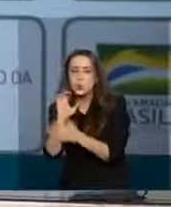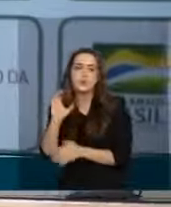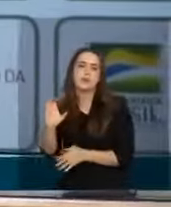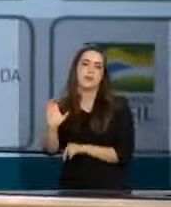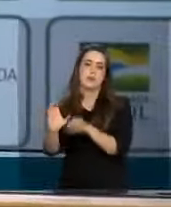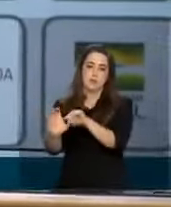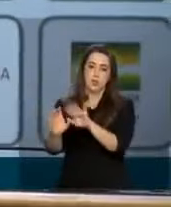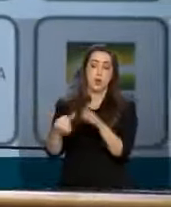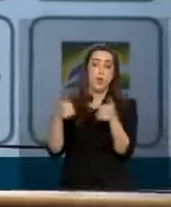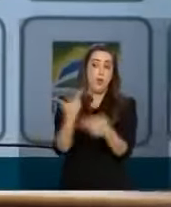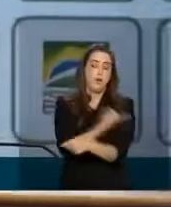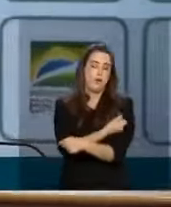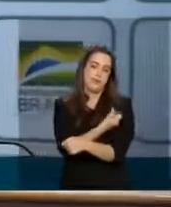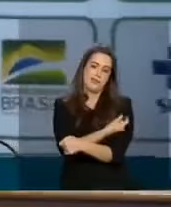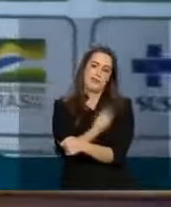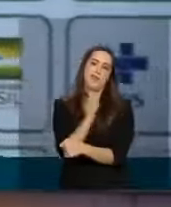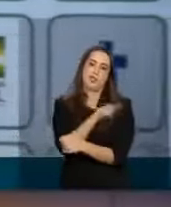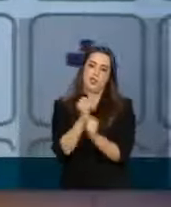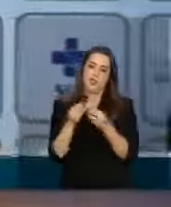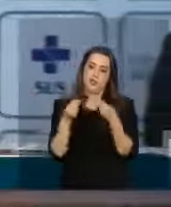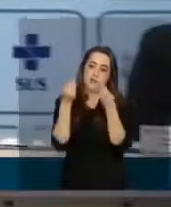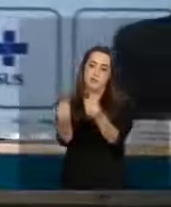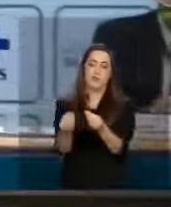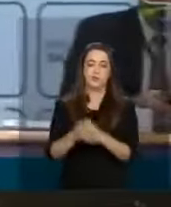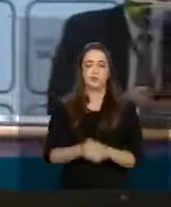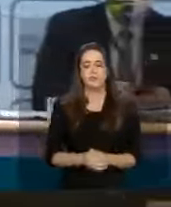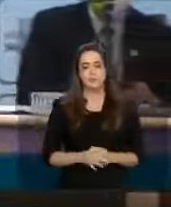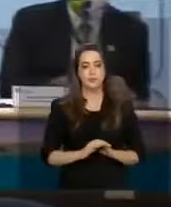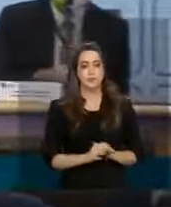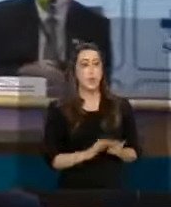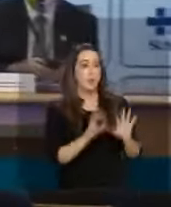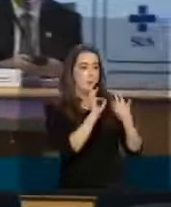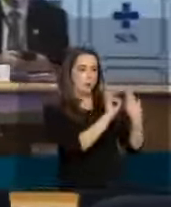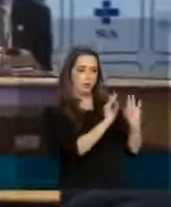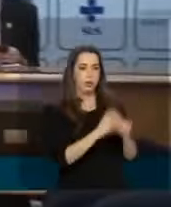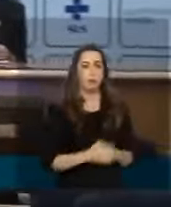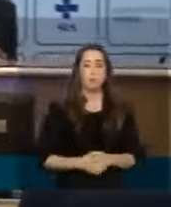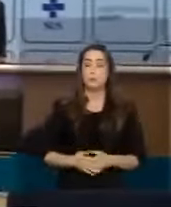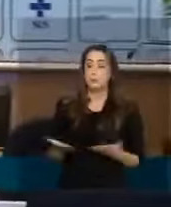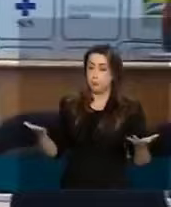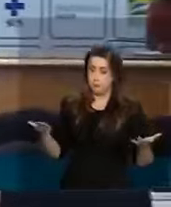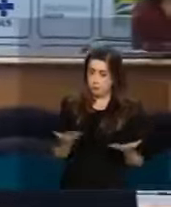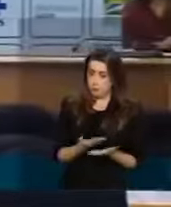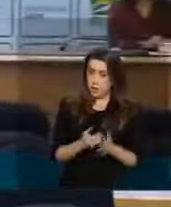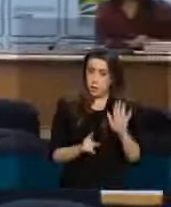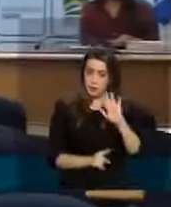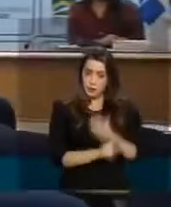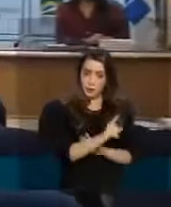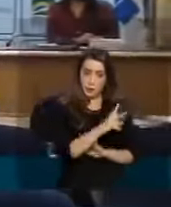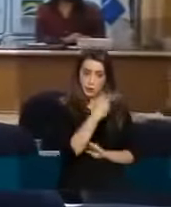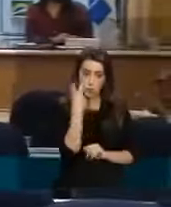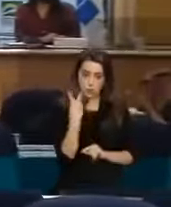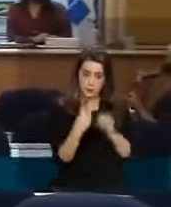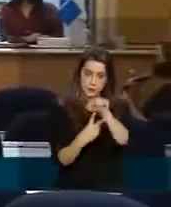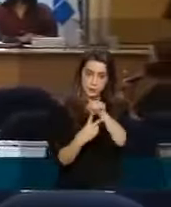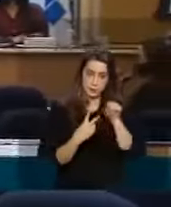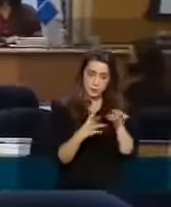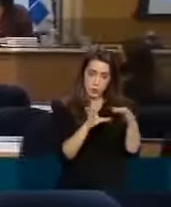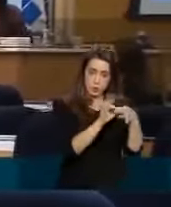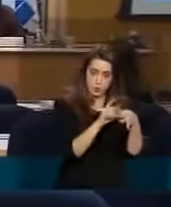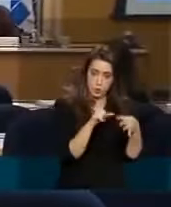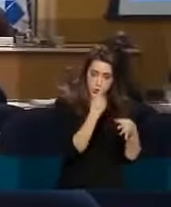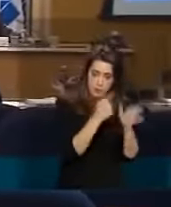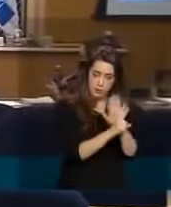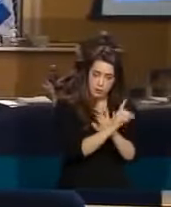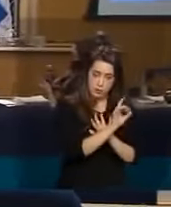estar recebendo? Perfeito, diretor. Agora, sobre testes, são 2 questionamentos, eu vou uni-los, porque é